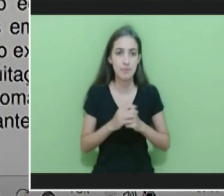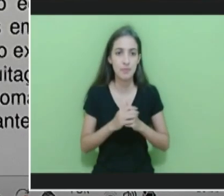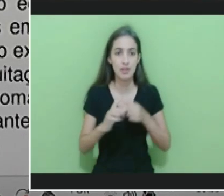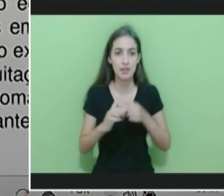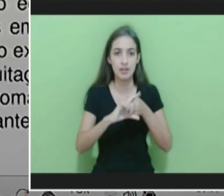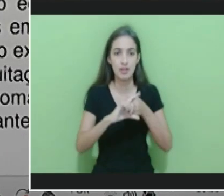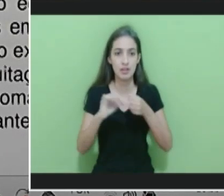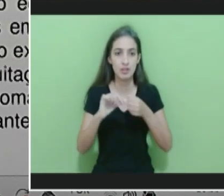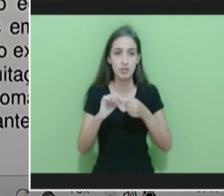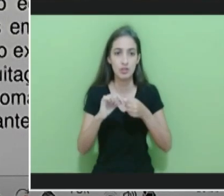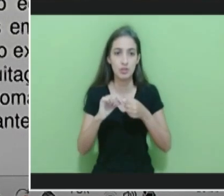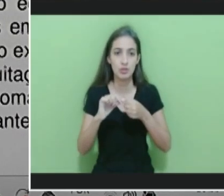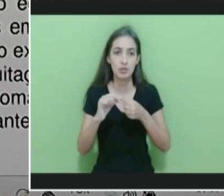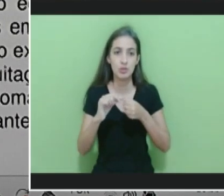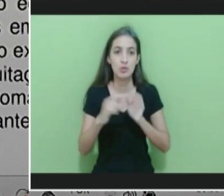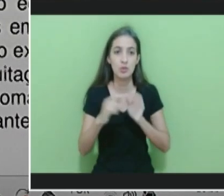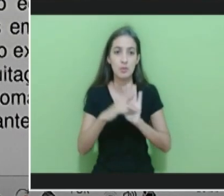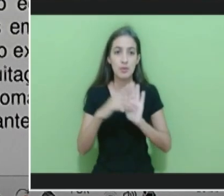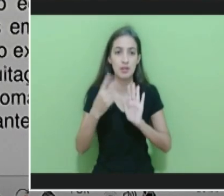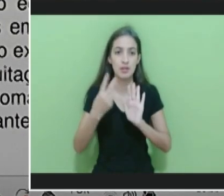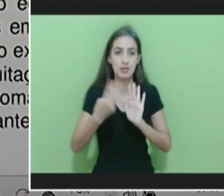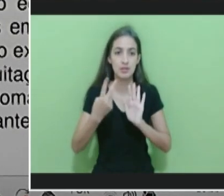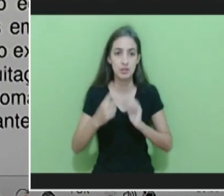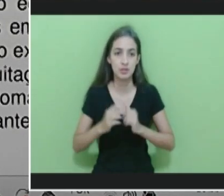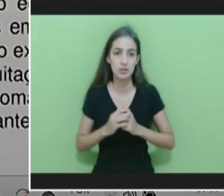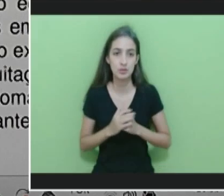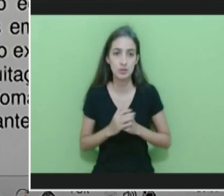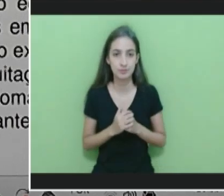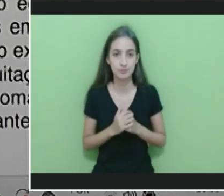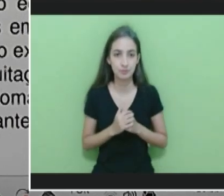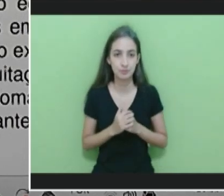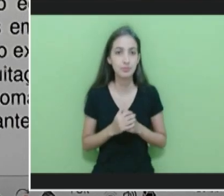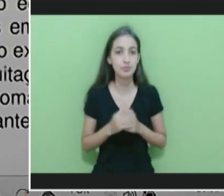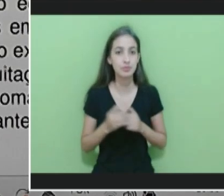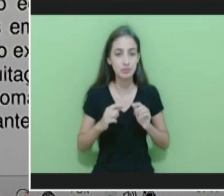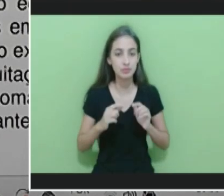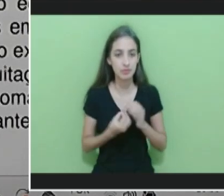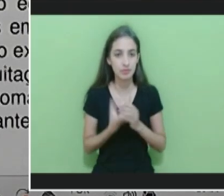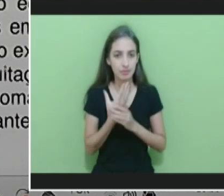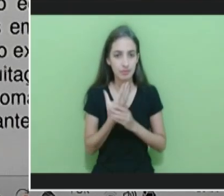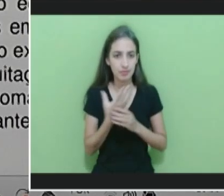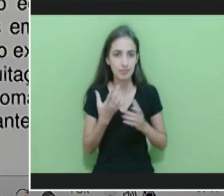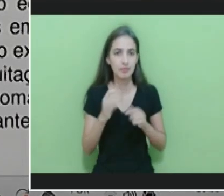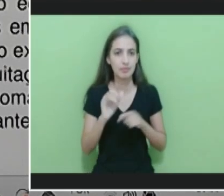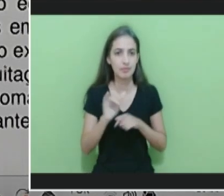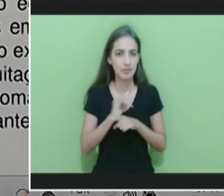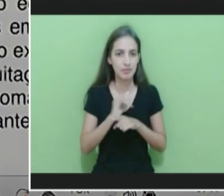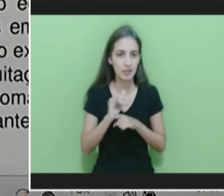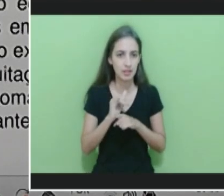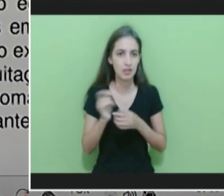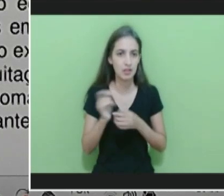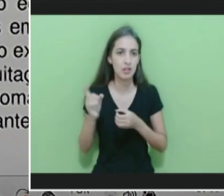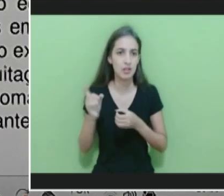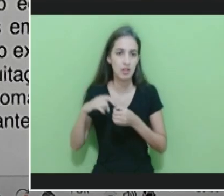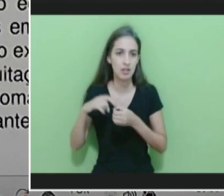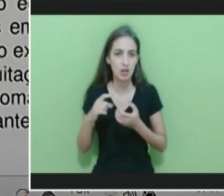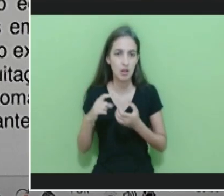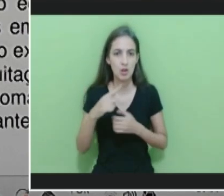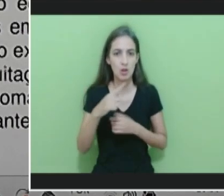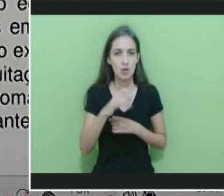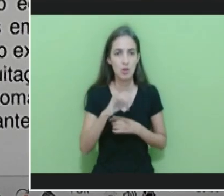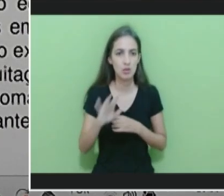no elenco de medida para restabelecer o equilíbrio orçamentário e financeiro, critério e montantes para emissão de notas